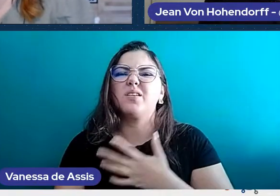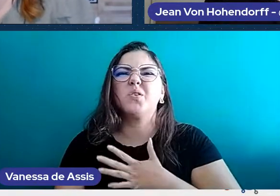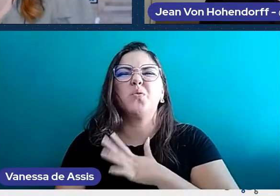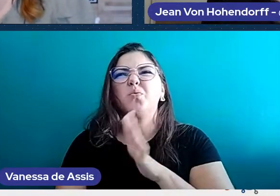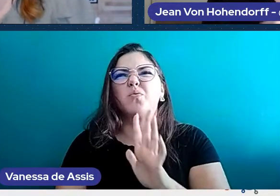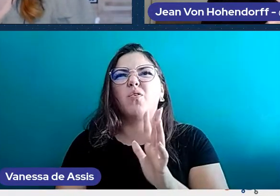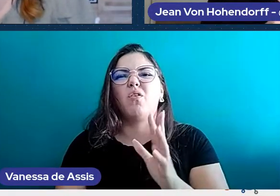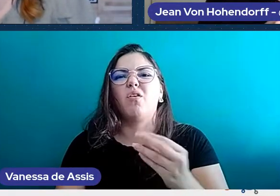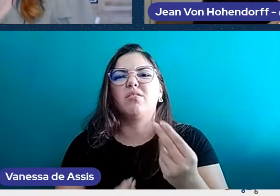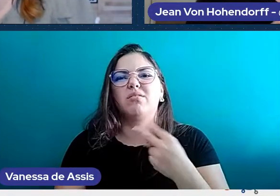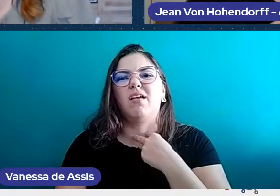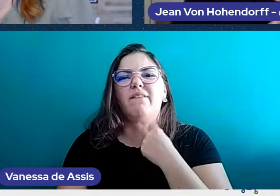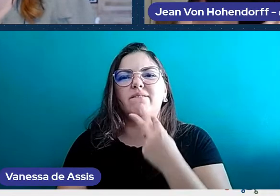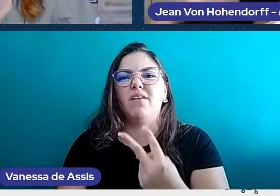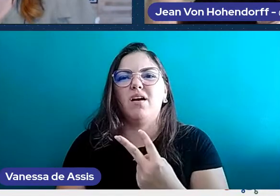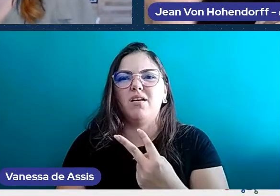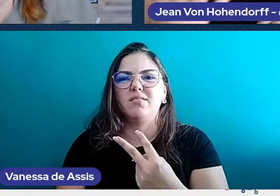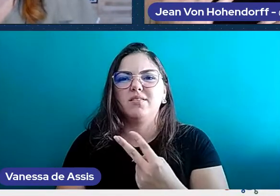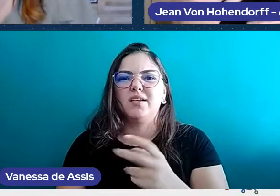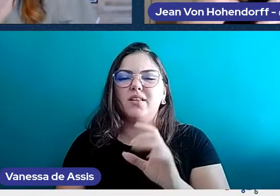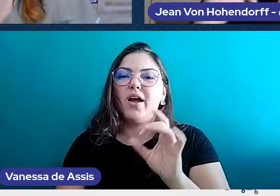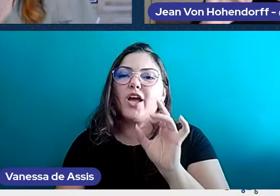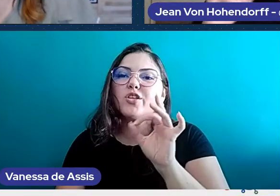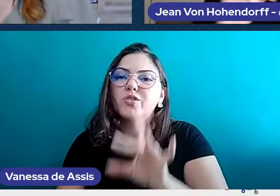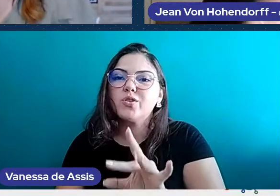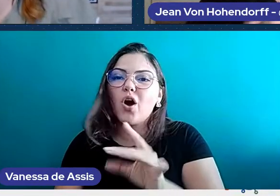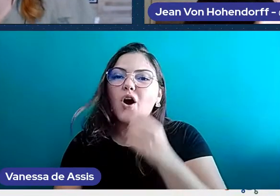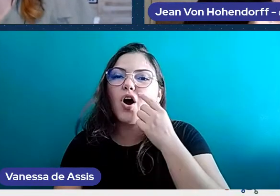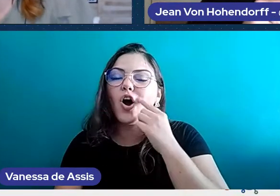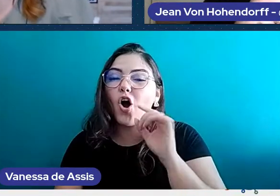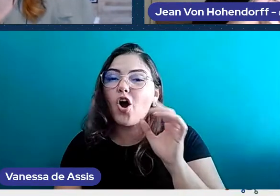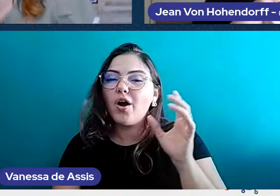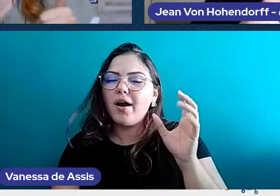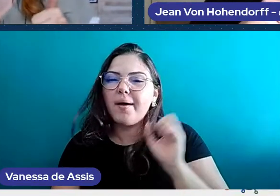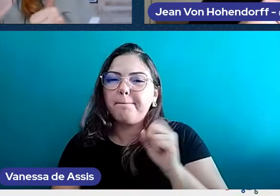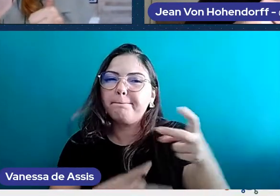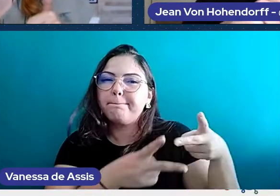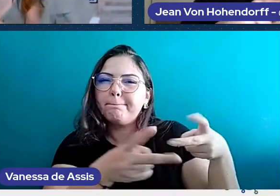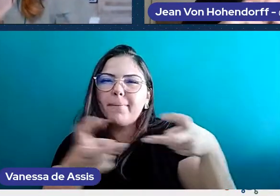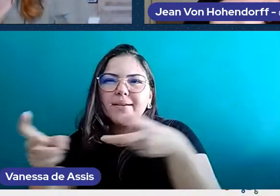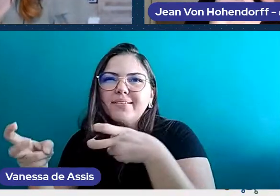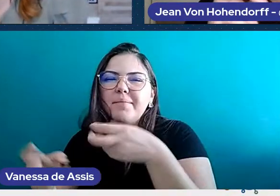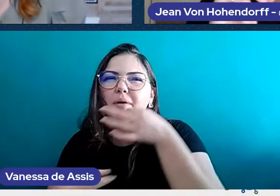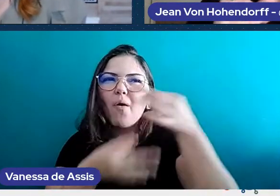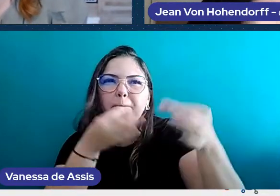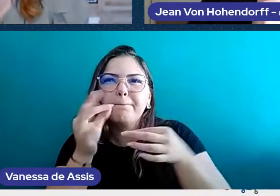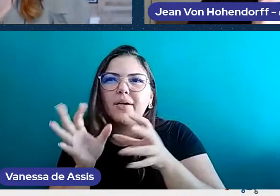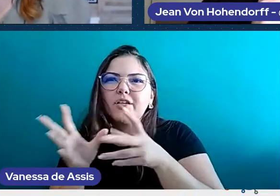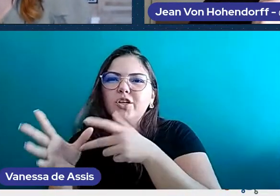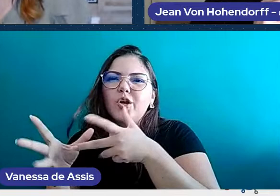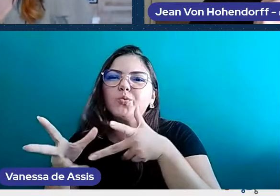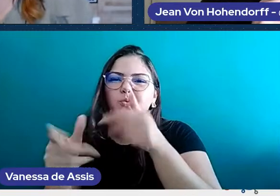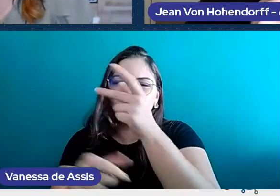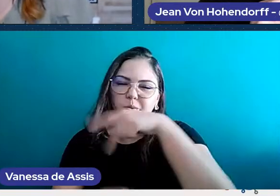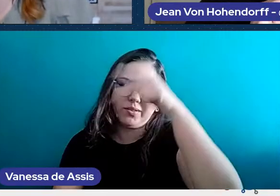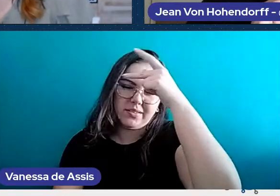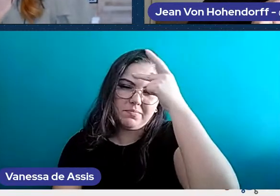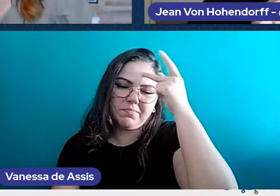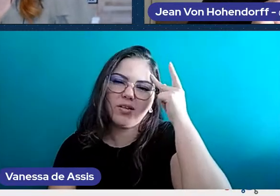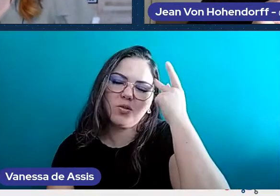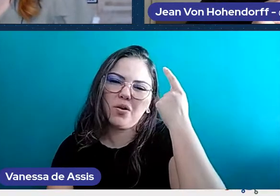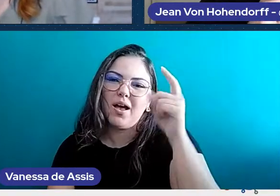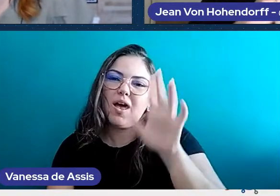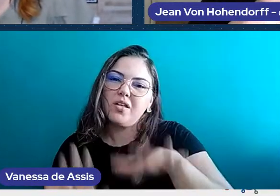a gente só escuta quem já tem voz e que não é escutado. Eu gosto muito dessa perspectiva. Pessoas têm voz, a gente que não